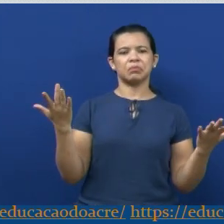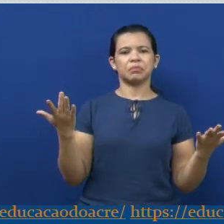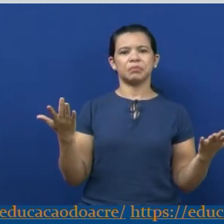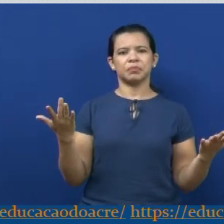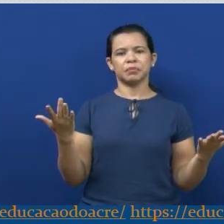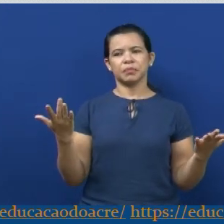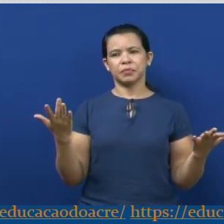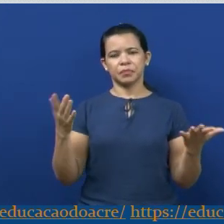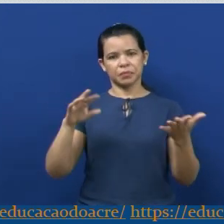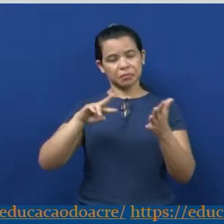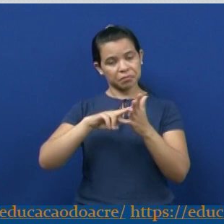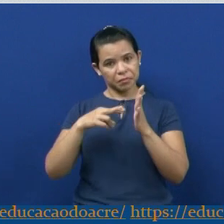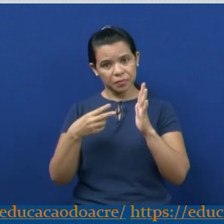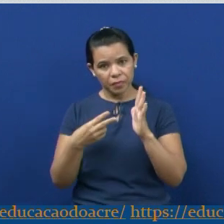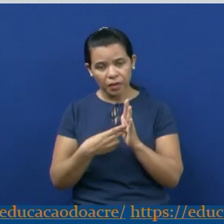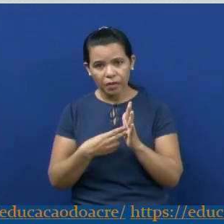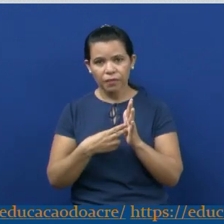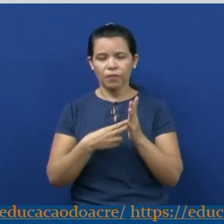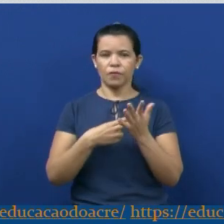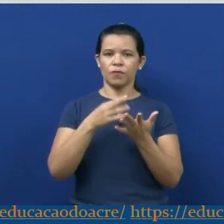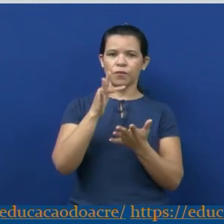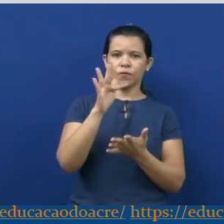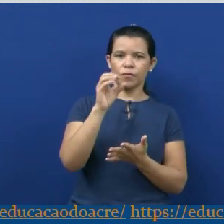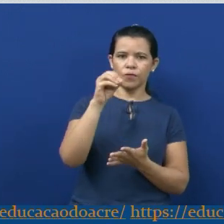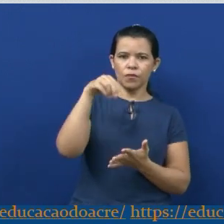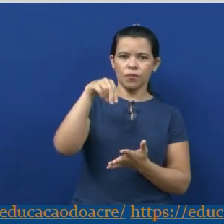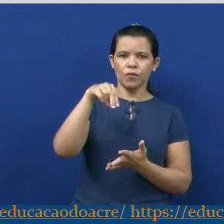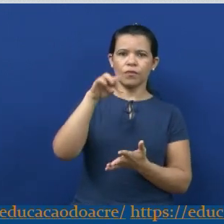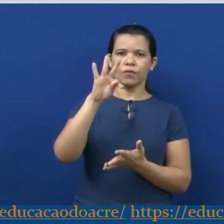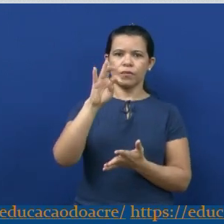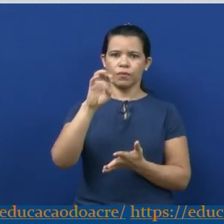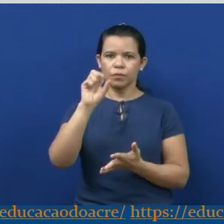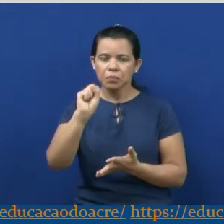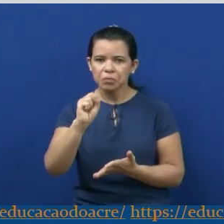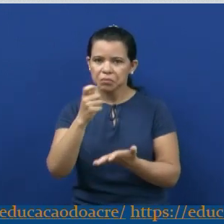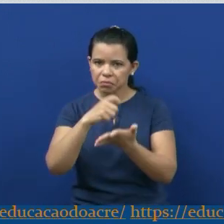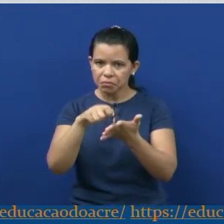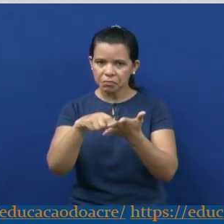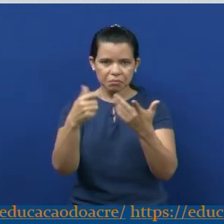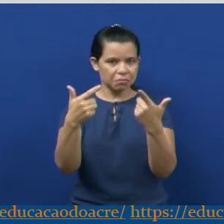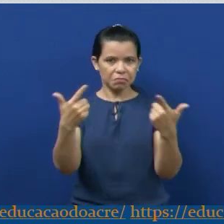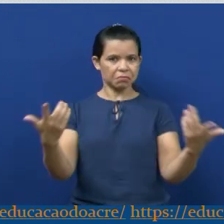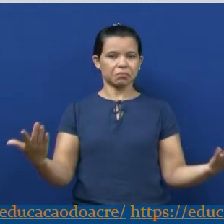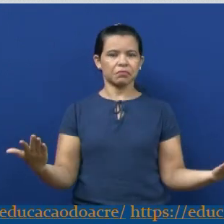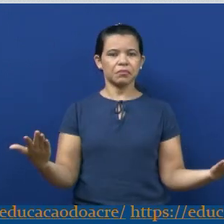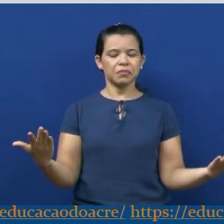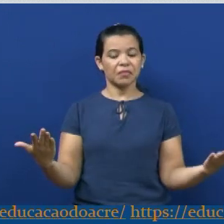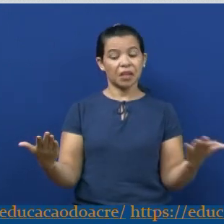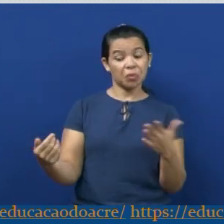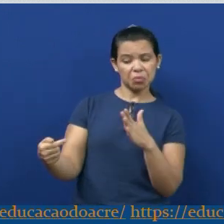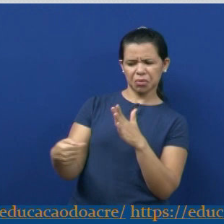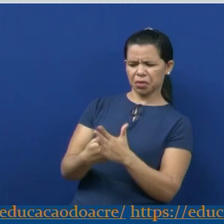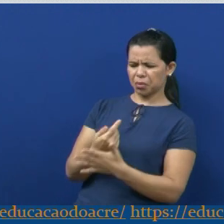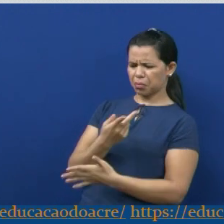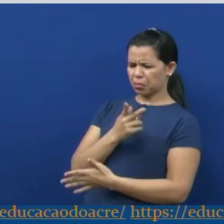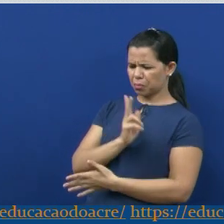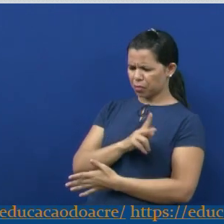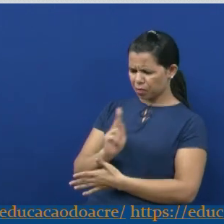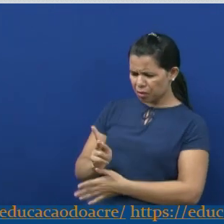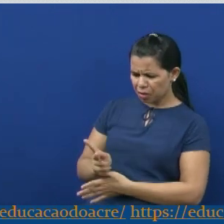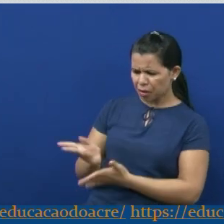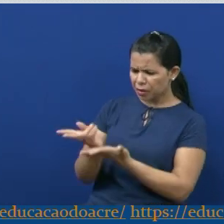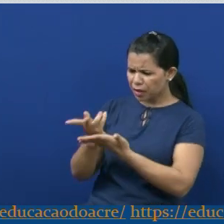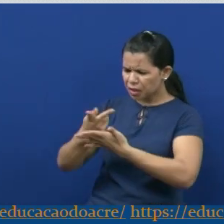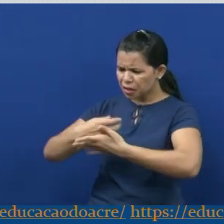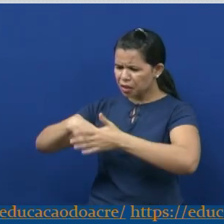são exemplos de fontes não escritas. Aí você me pergunta, professora, e o desenho, a pintura, a